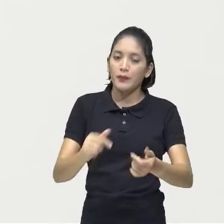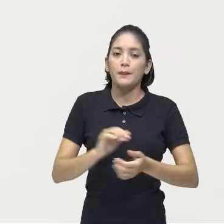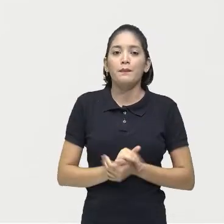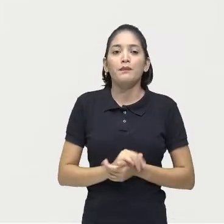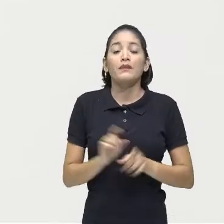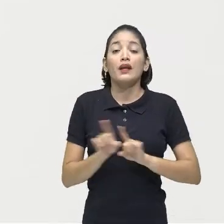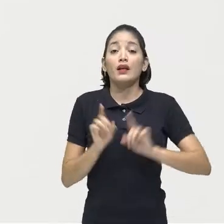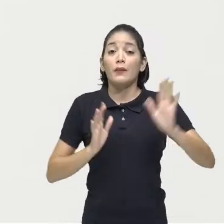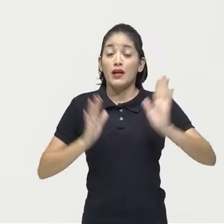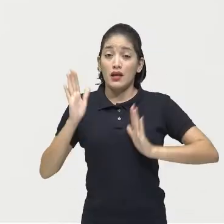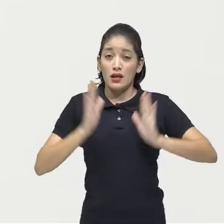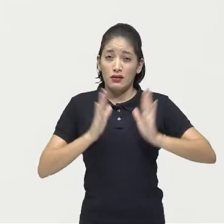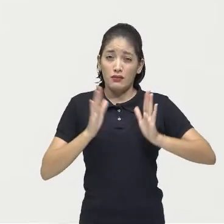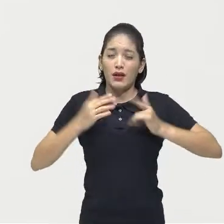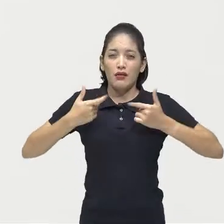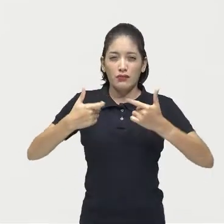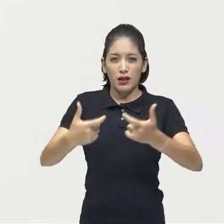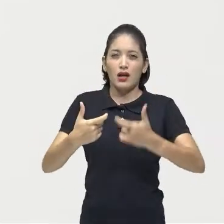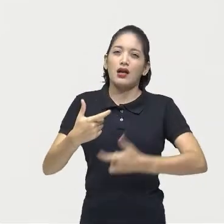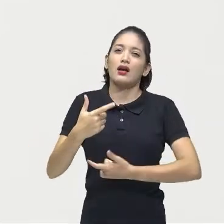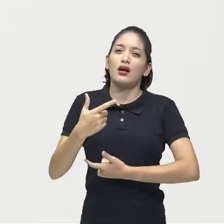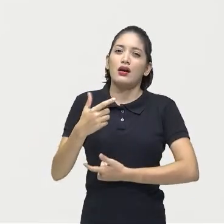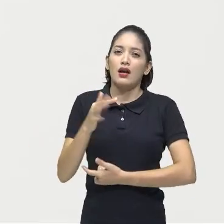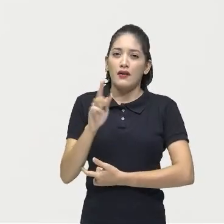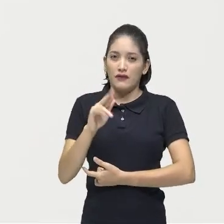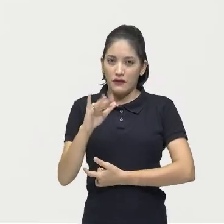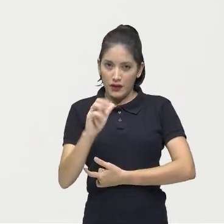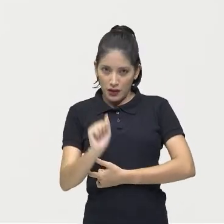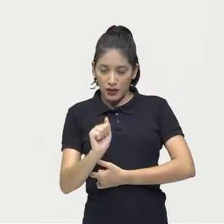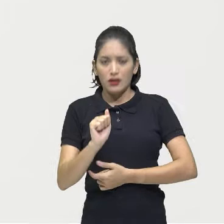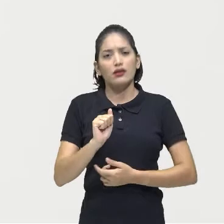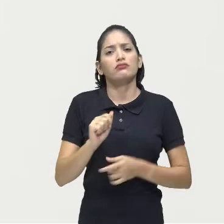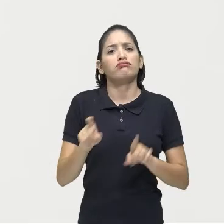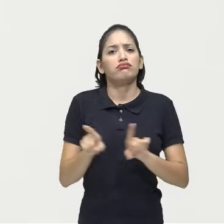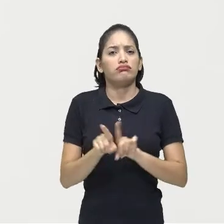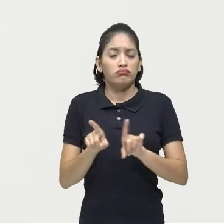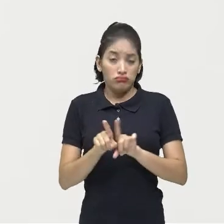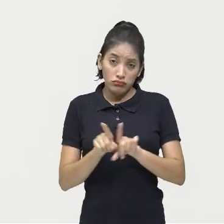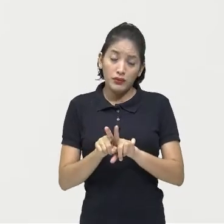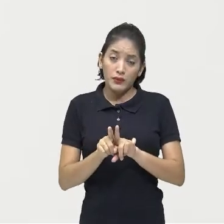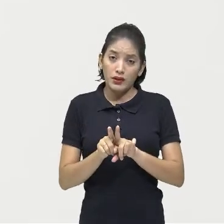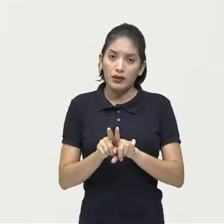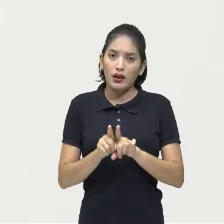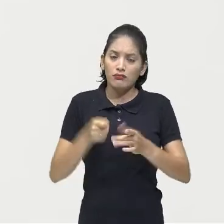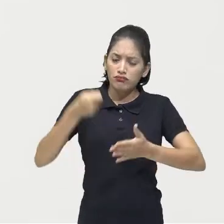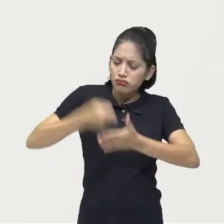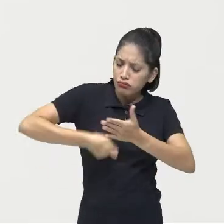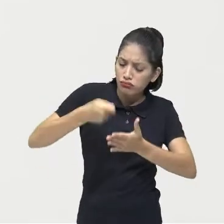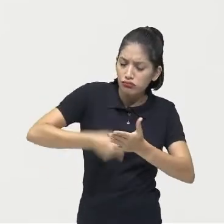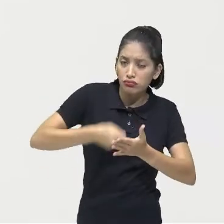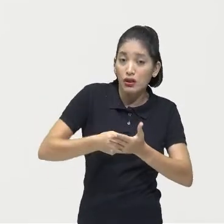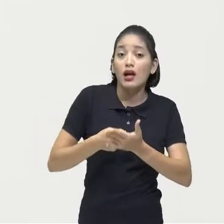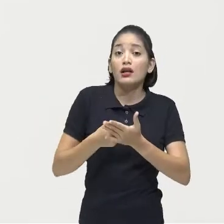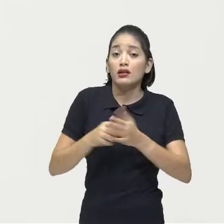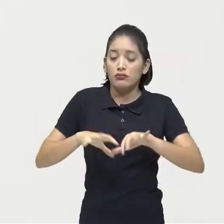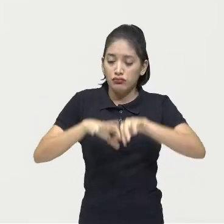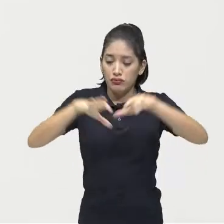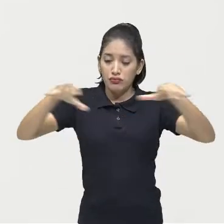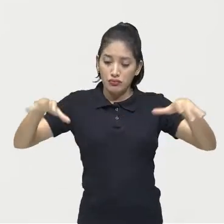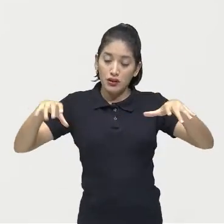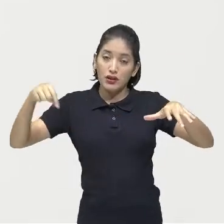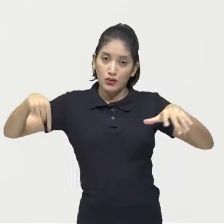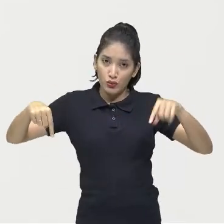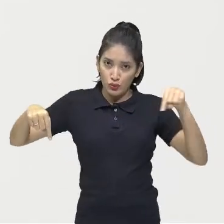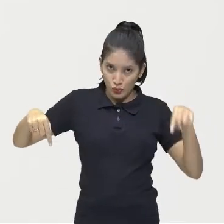também o período da Guerra Fria, né? Que é justamente onde a gente tem aí a persistência dessa divisão, a